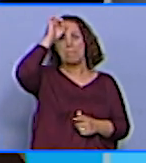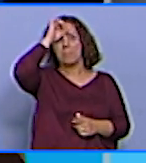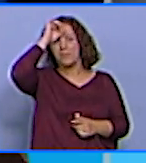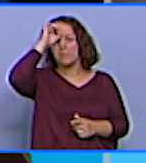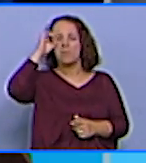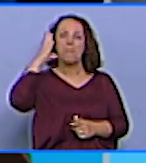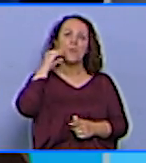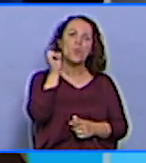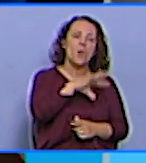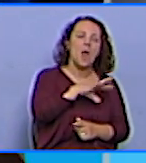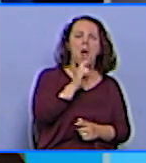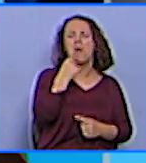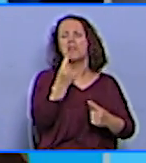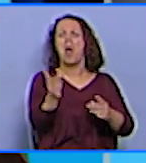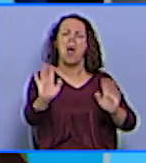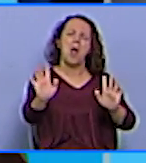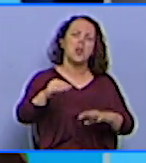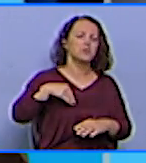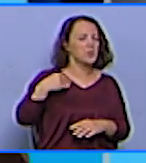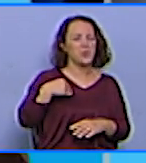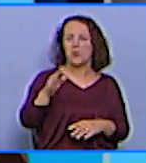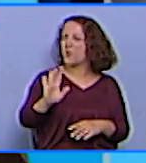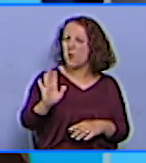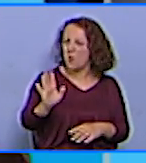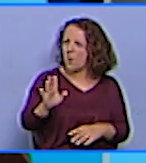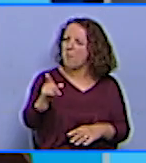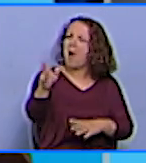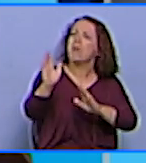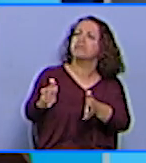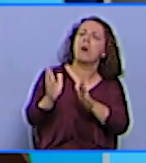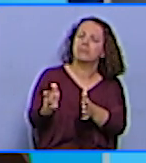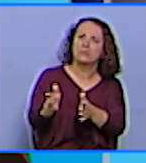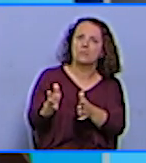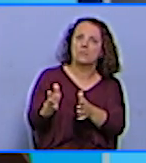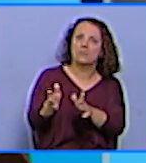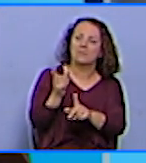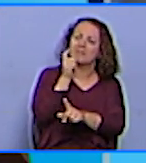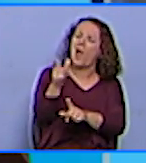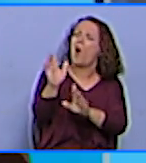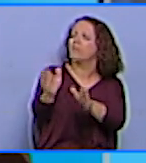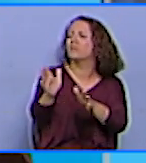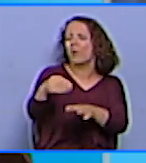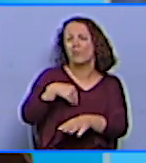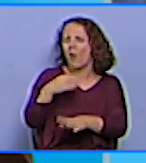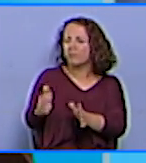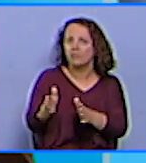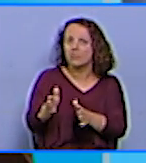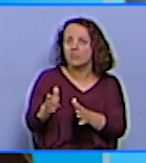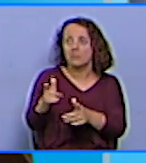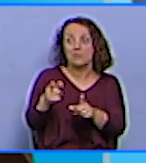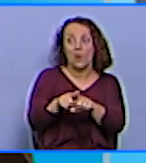demasiado leviana, dizemos: não se preocupe, está dispensada. Essa palavra, não se preocupe, está dispensada, agora é para todos